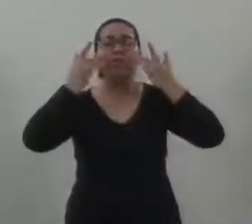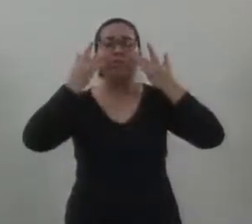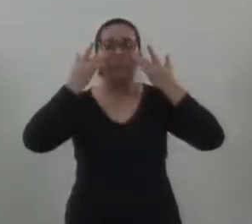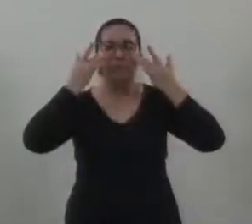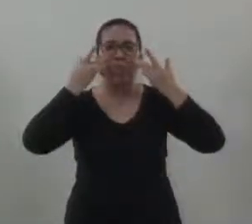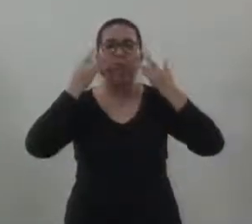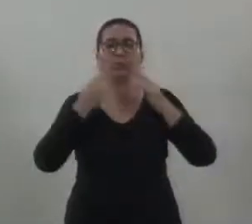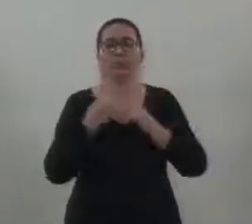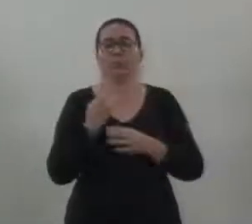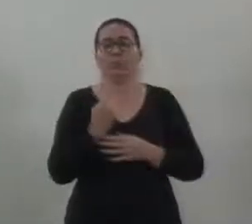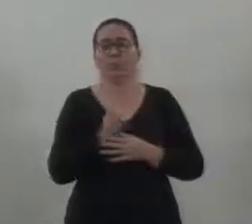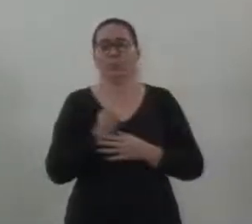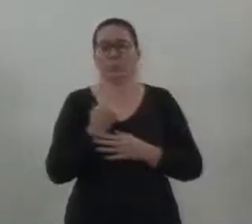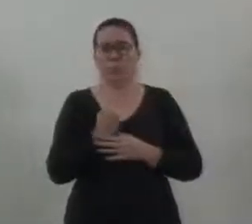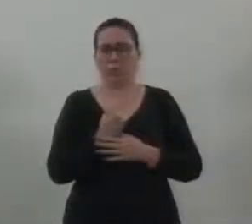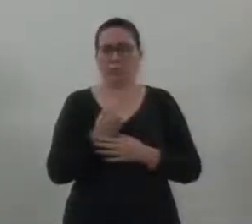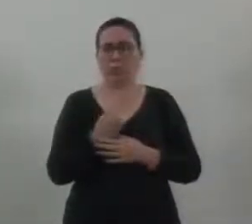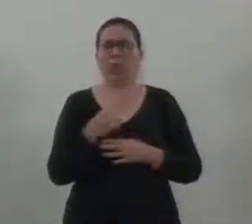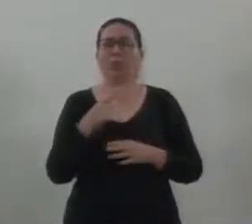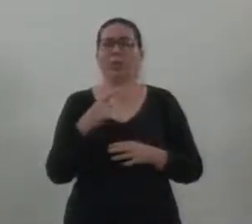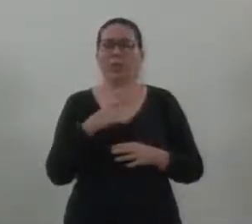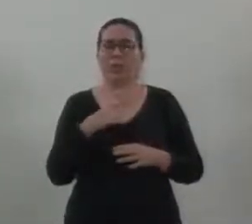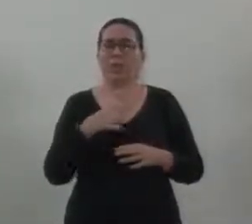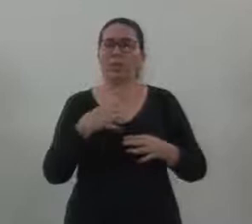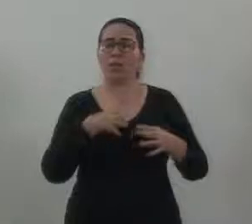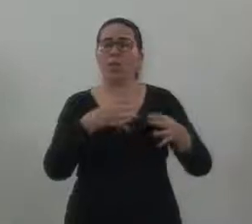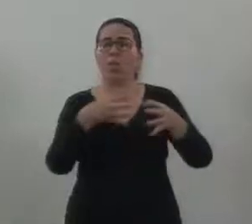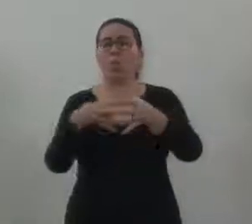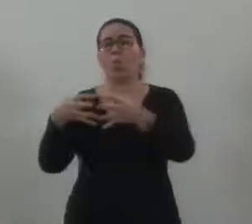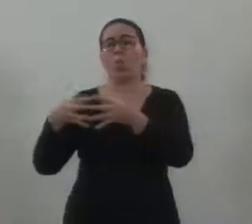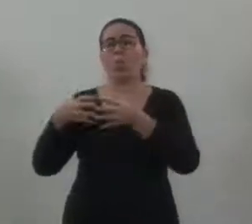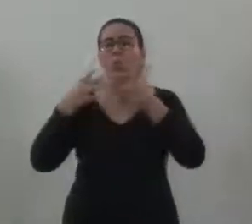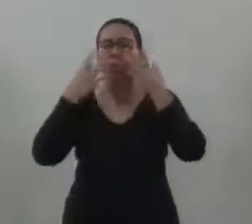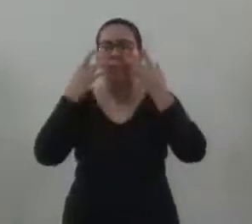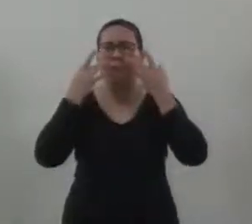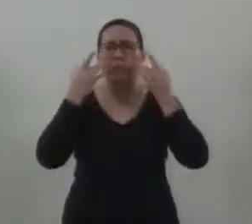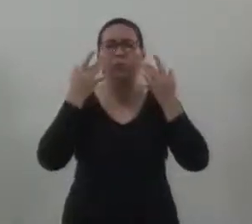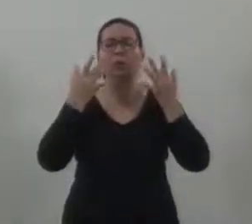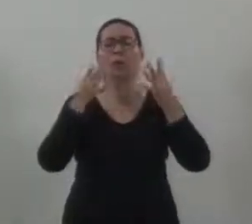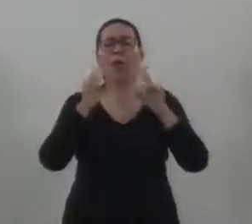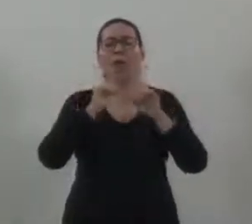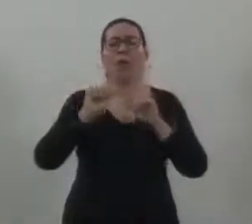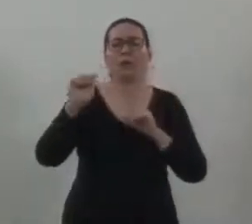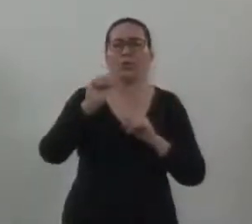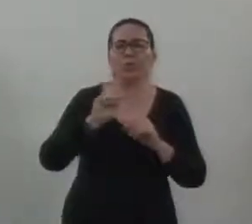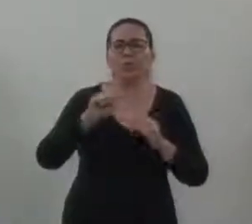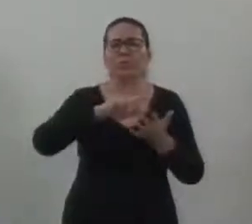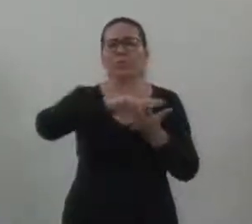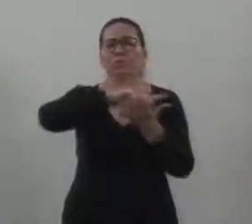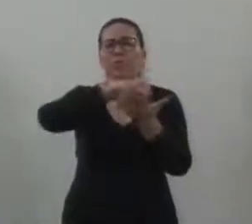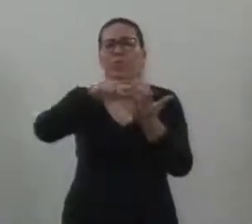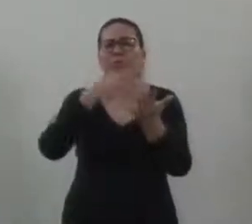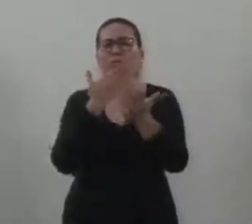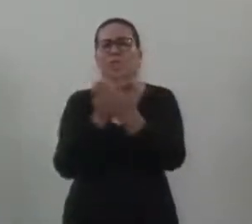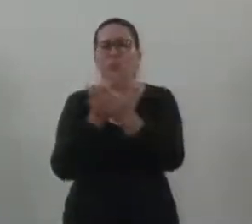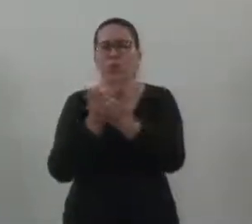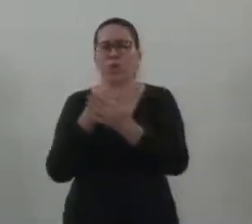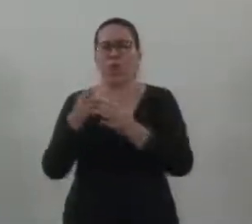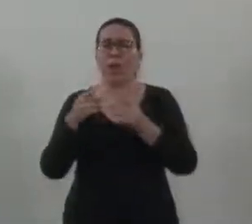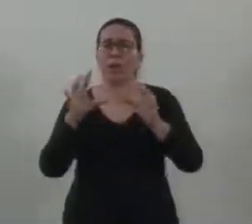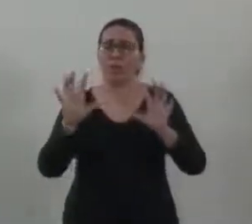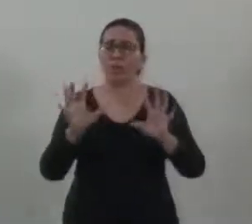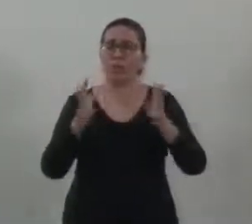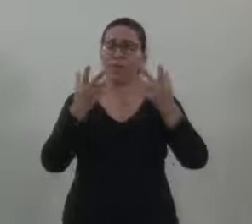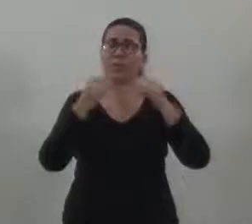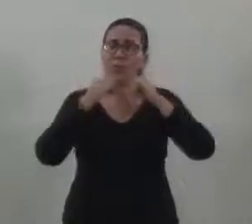período de isolamento social, através do estímulo a grupos teatrais, instituições e associações diversas do município. O festival objetiva